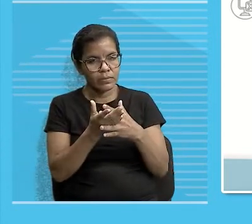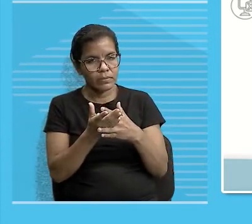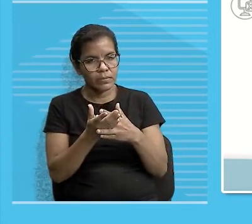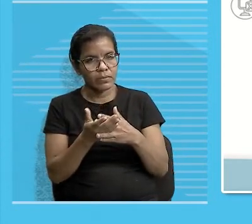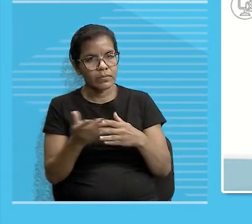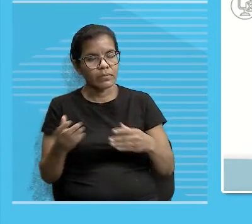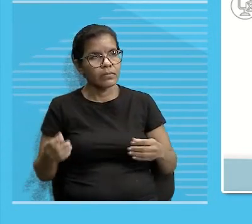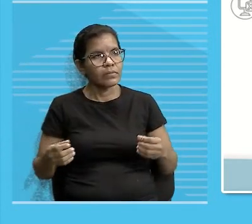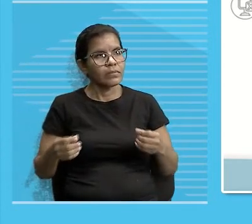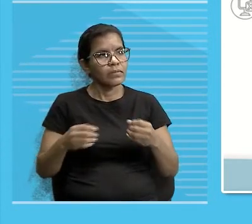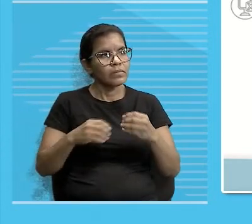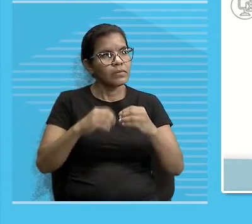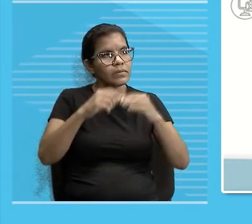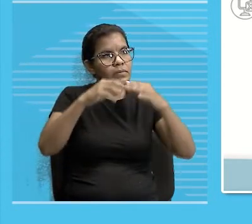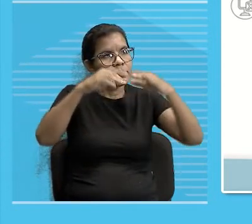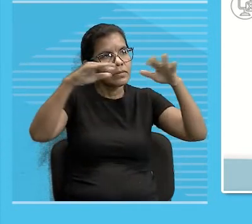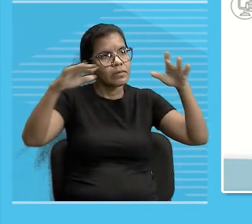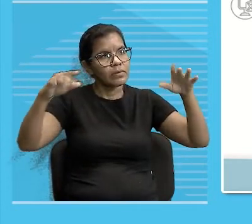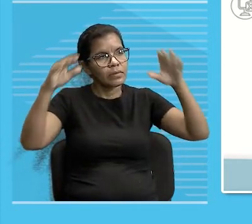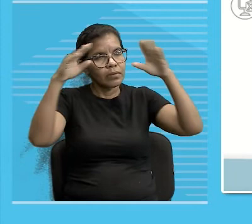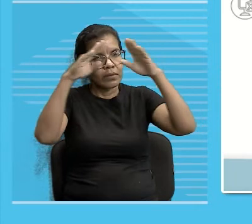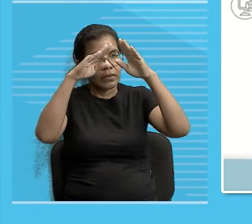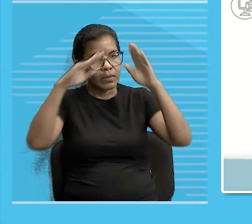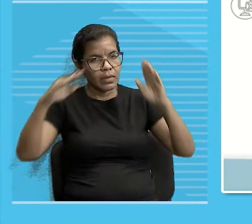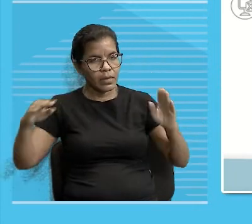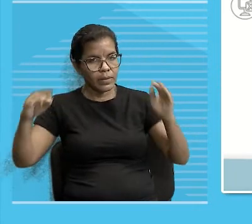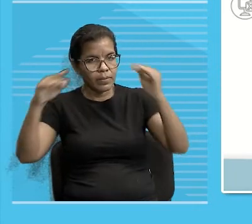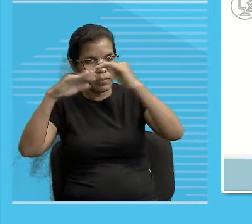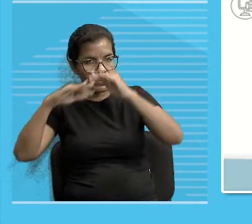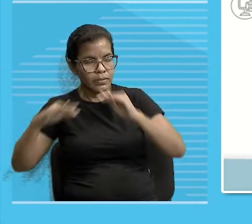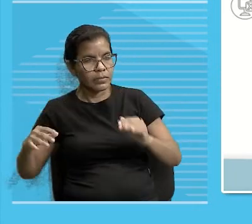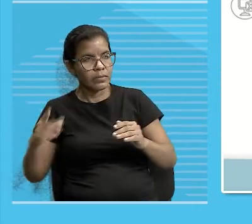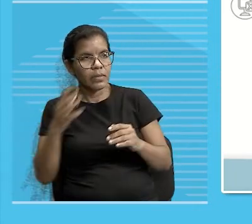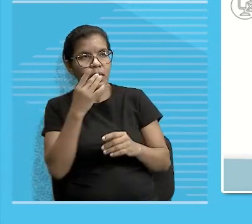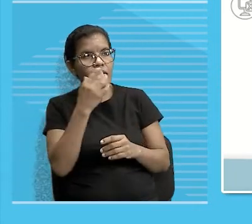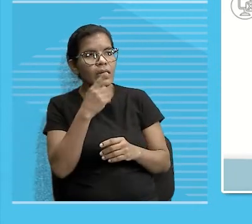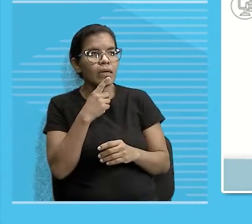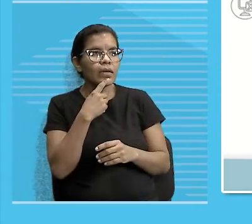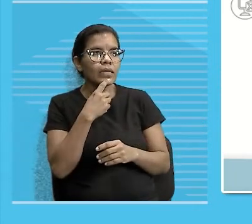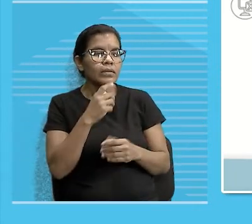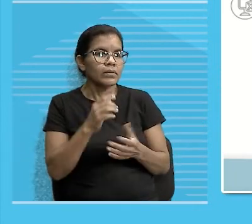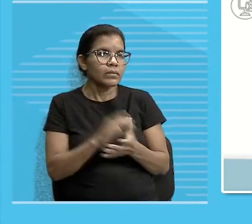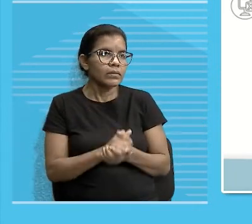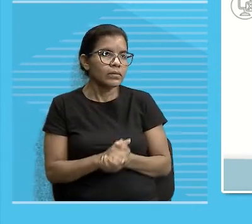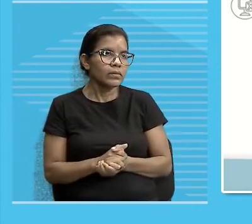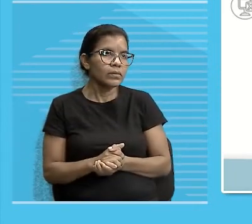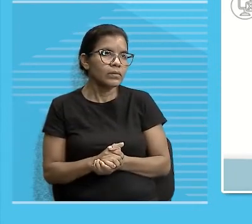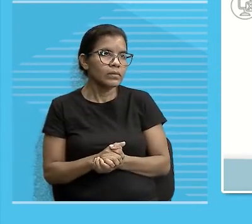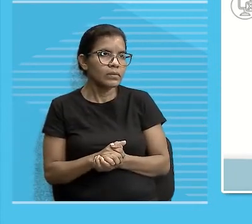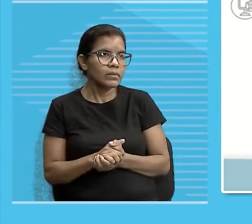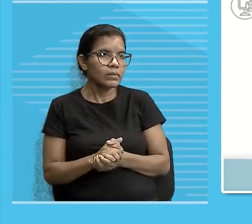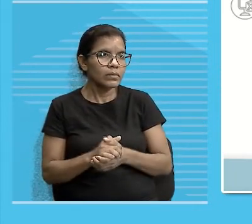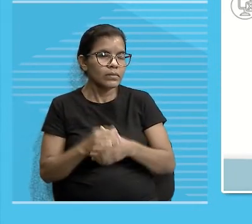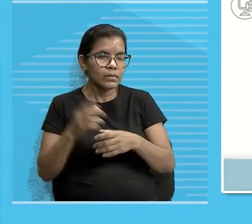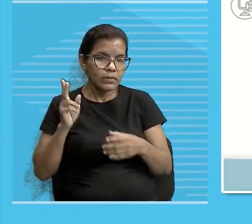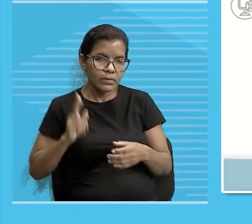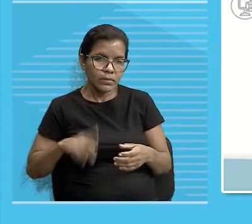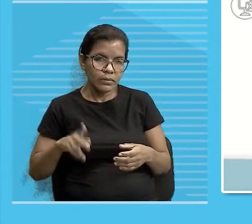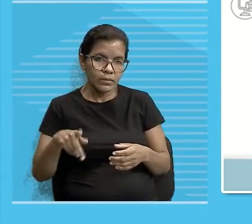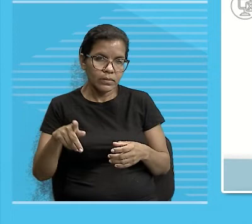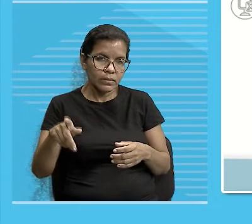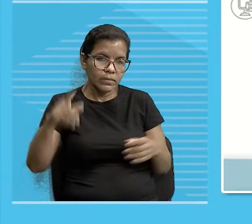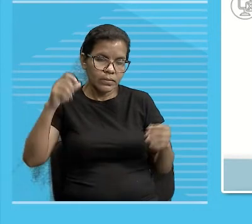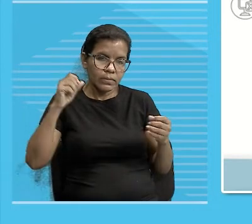um desses personagens aí, vocês vão ver que as cabeças deles nunca estão da mesma altura, elas estão sempre em